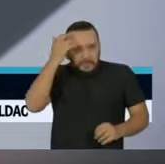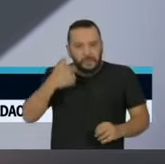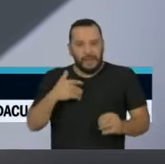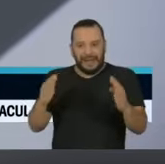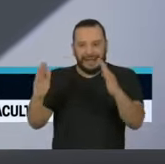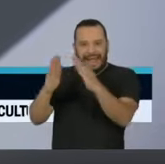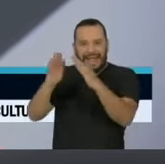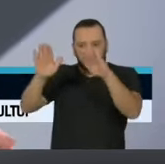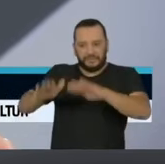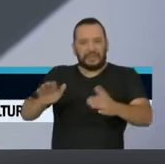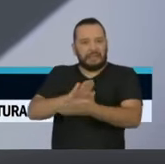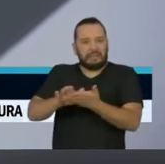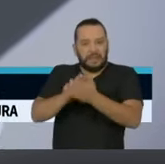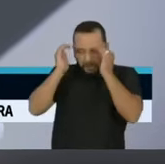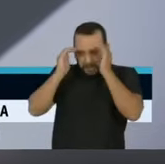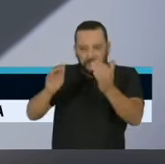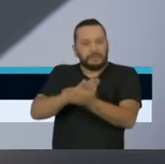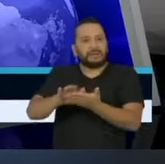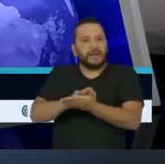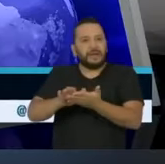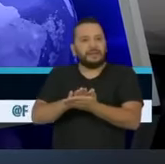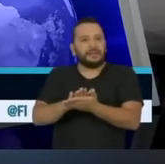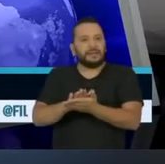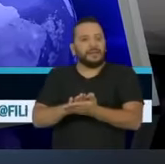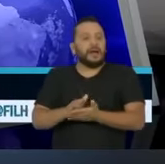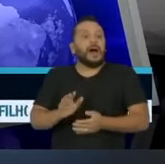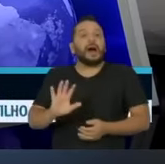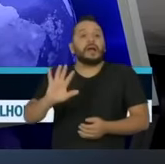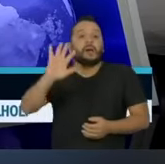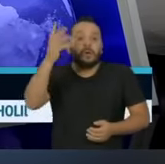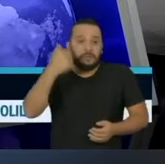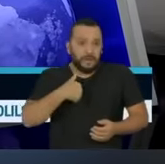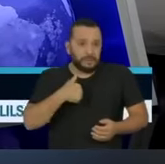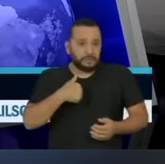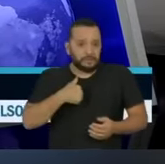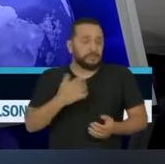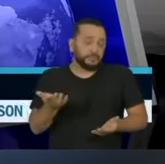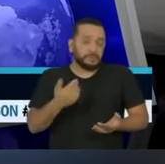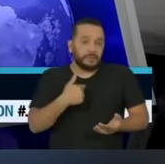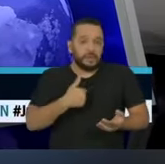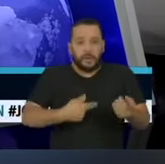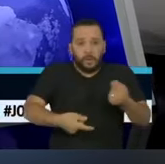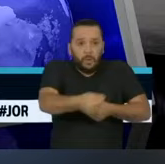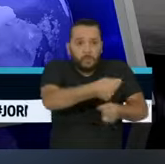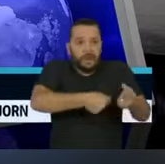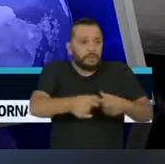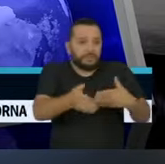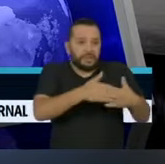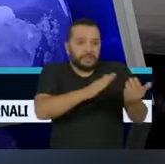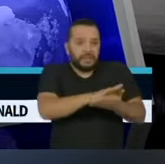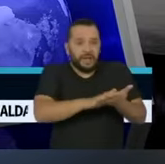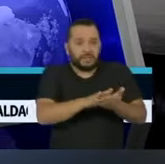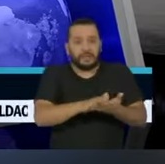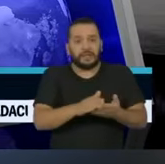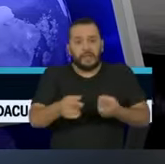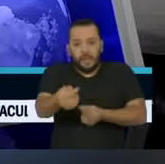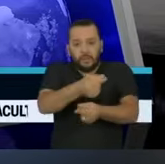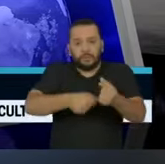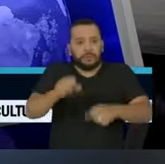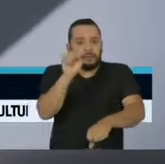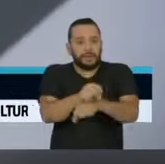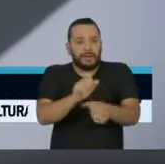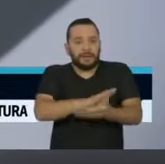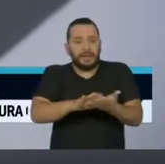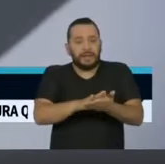o isolamento não se fecha comércio a economia não para o governo não precisa colocar dinheiro na